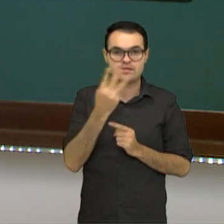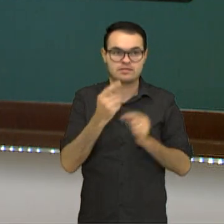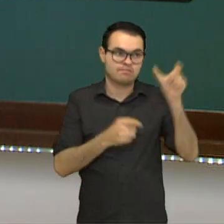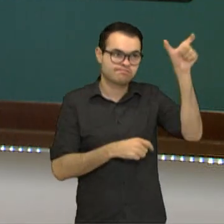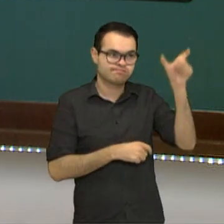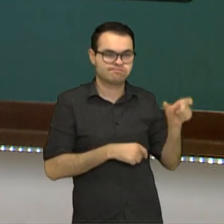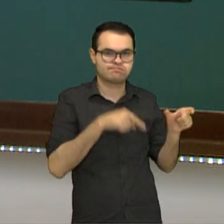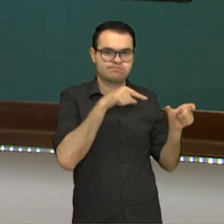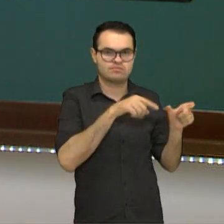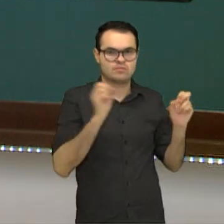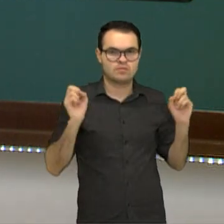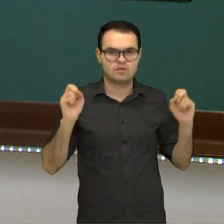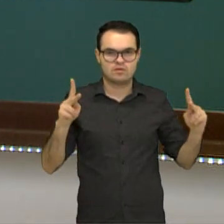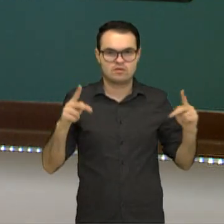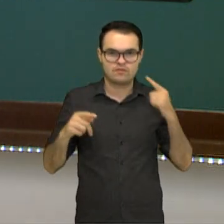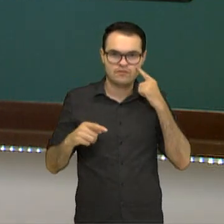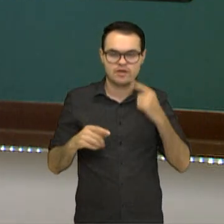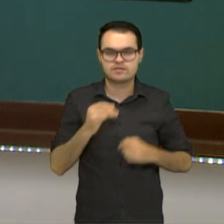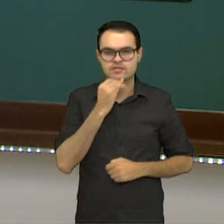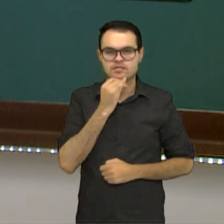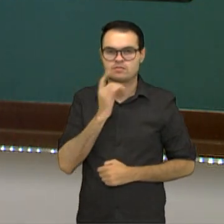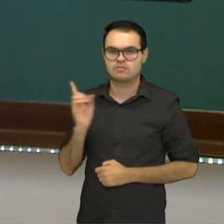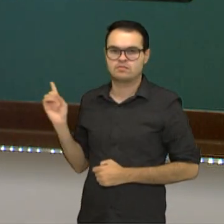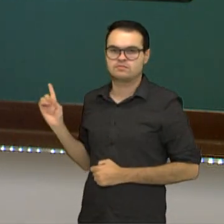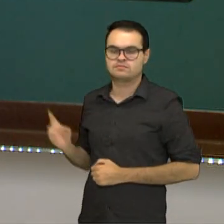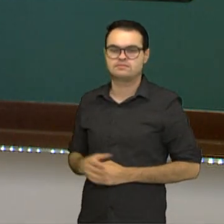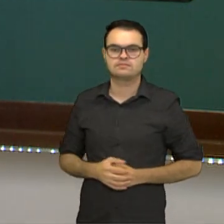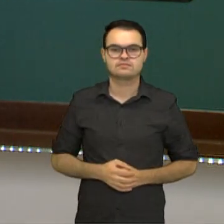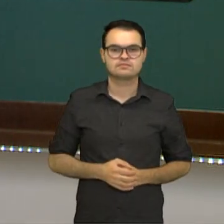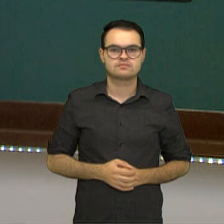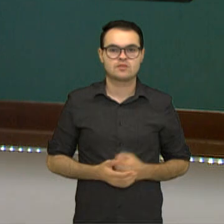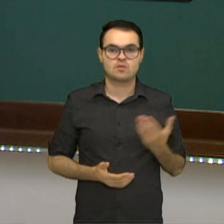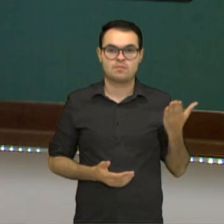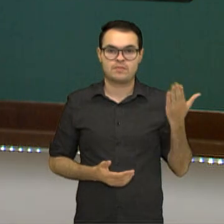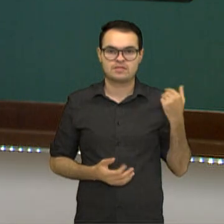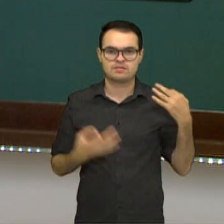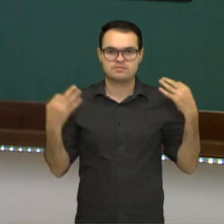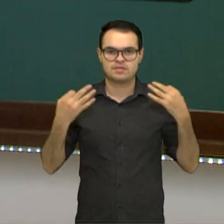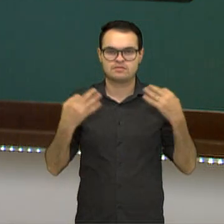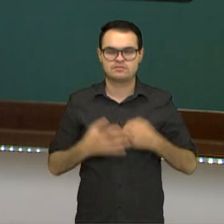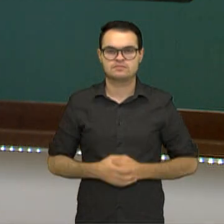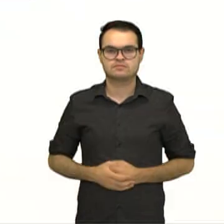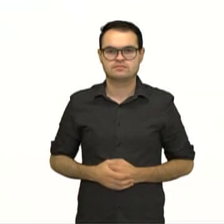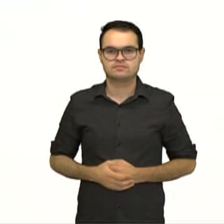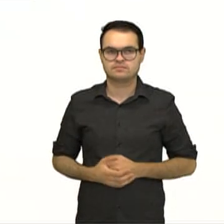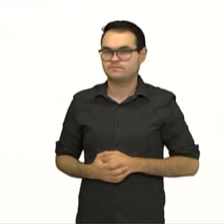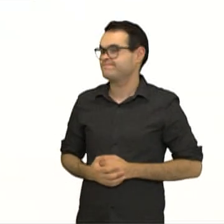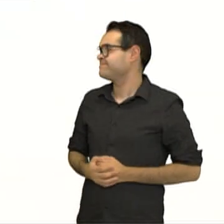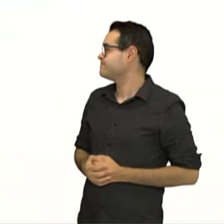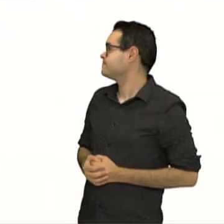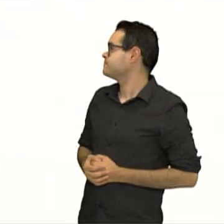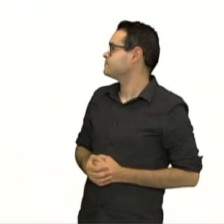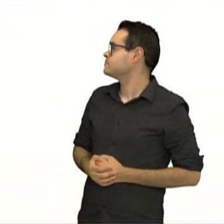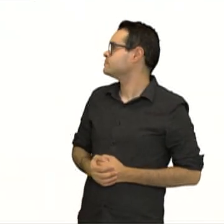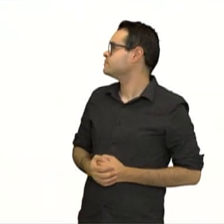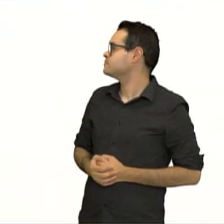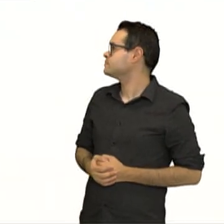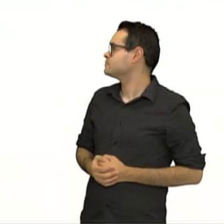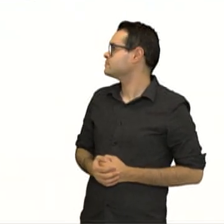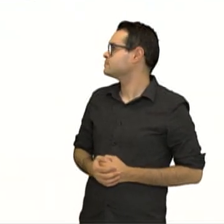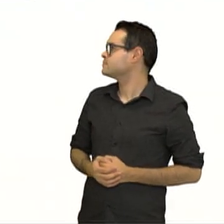tá ok? Veja um exemplo aqui do passado perfeito. I had finished the report when